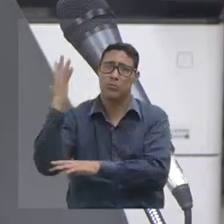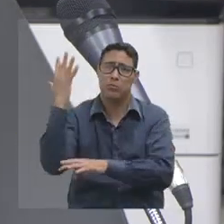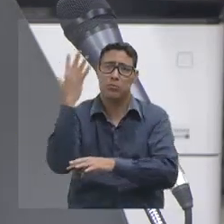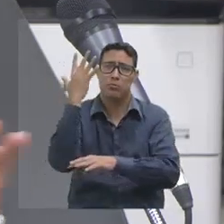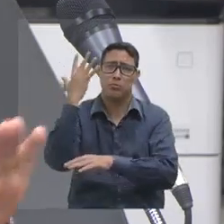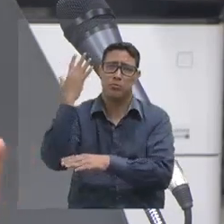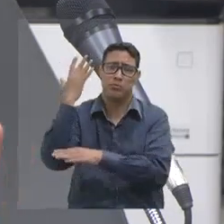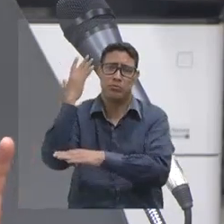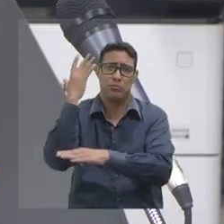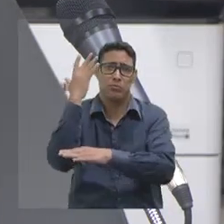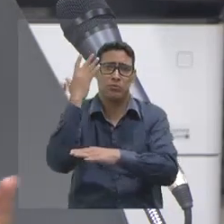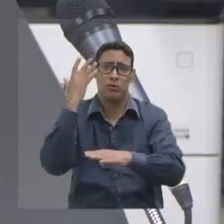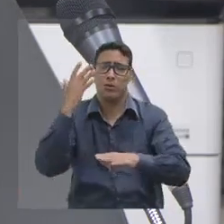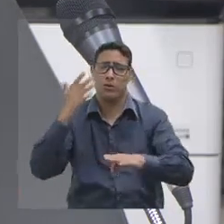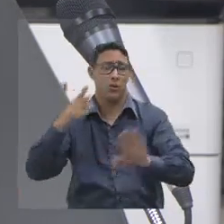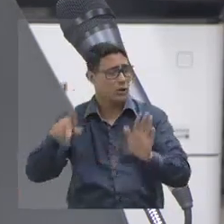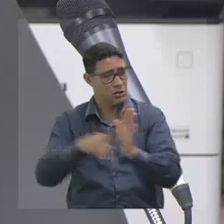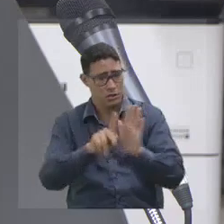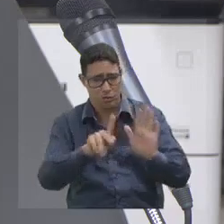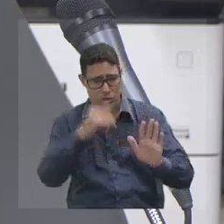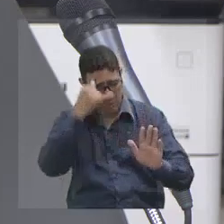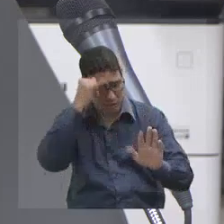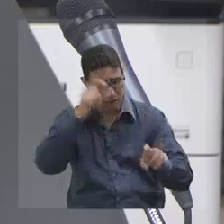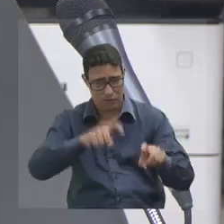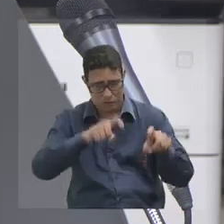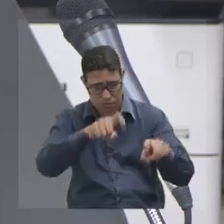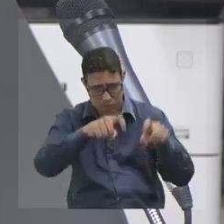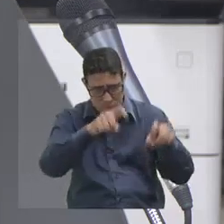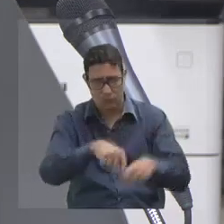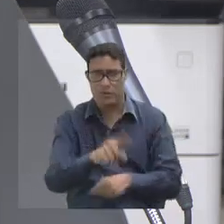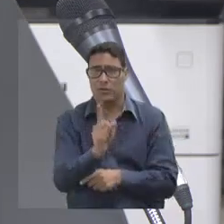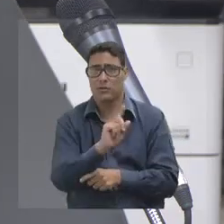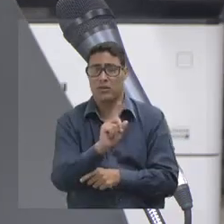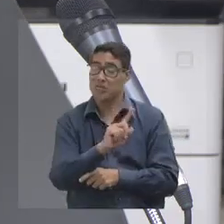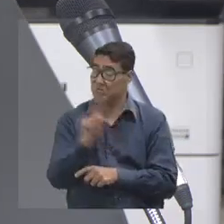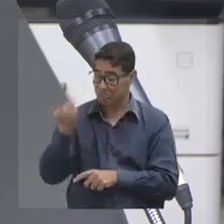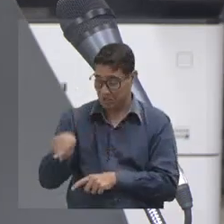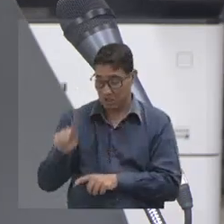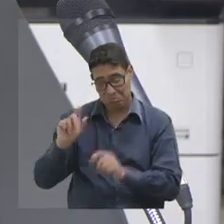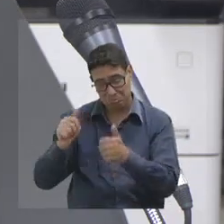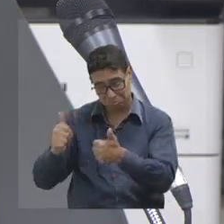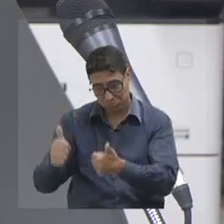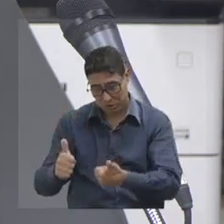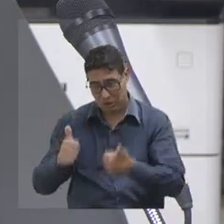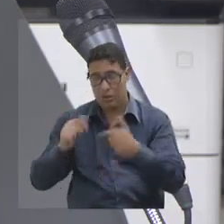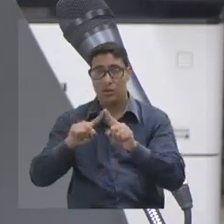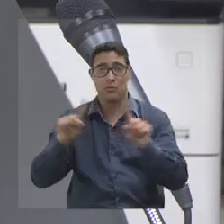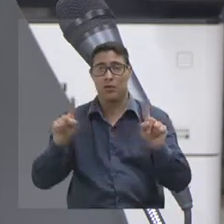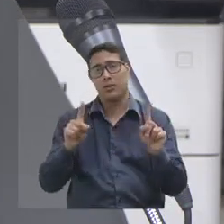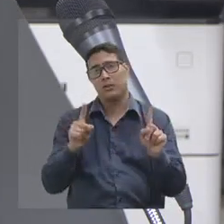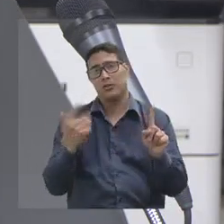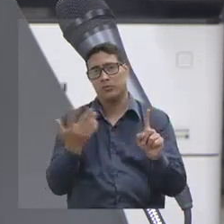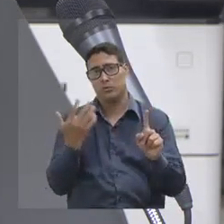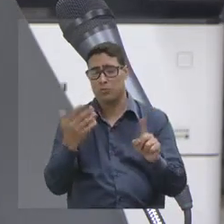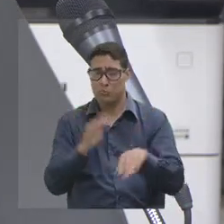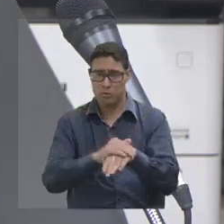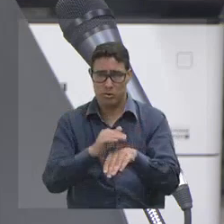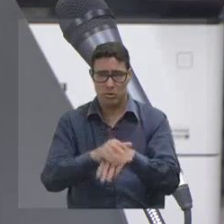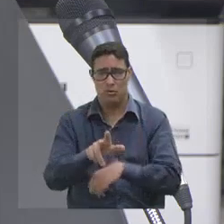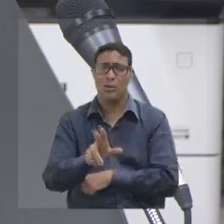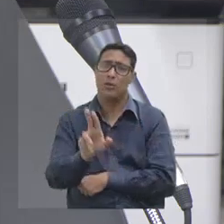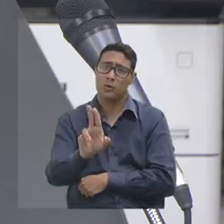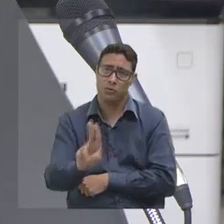brasileiros nada quem é tudo bem Não vou entrar no detalhe agora não pode ele ser usados